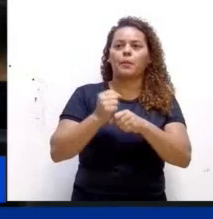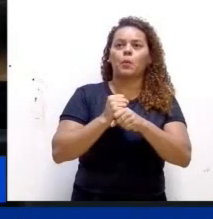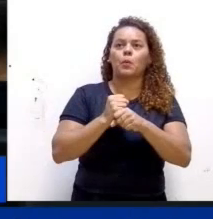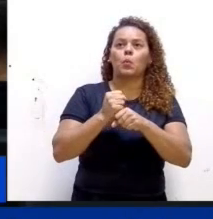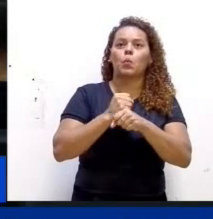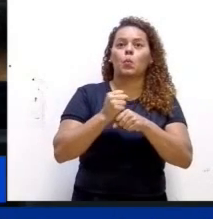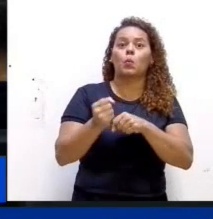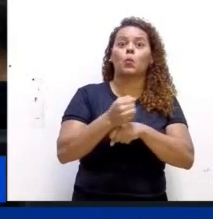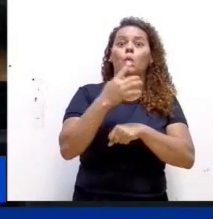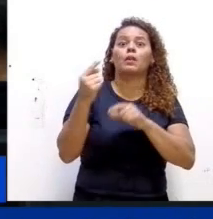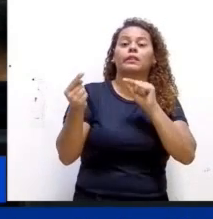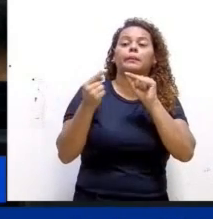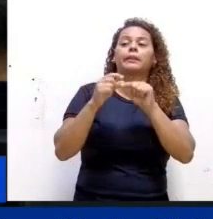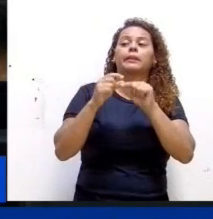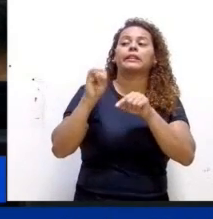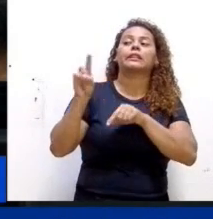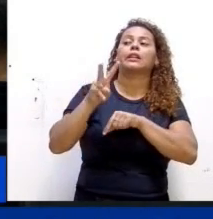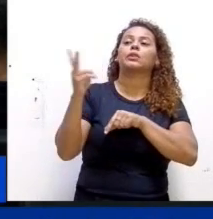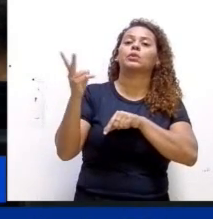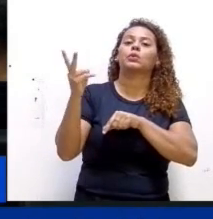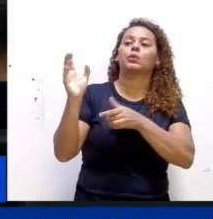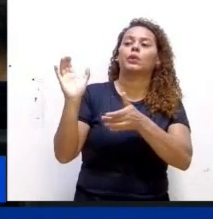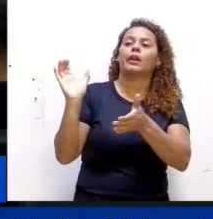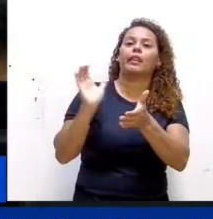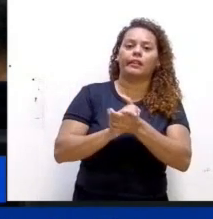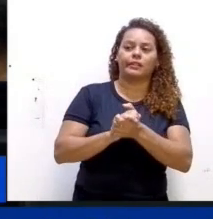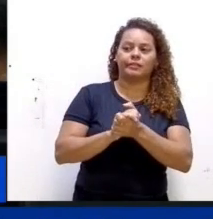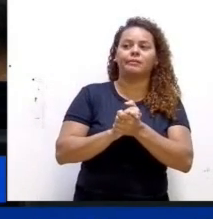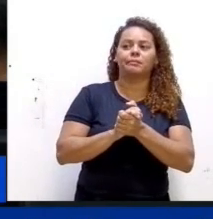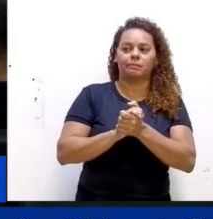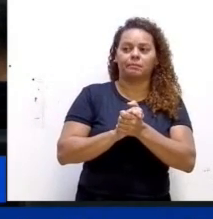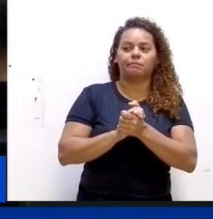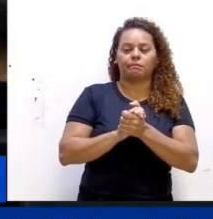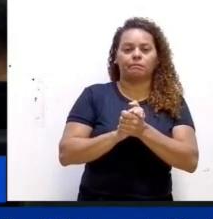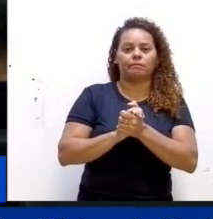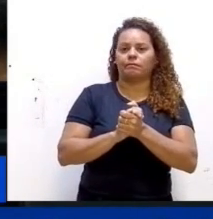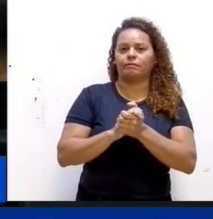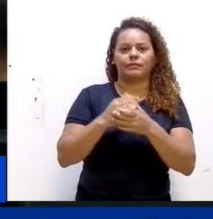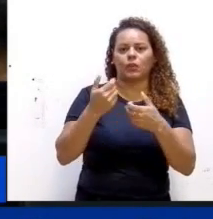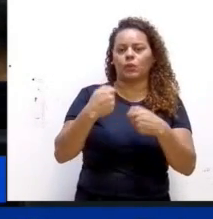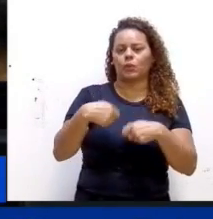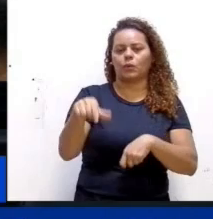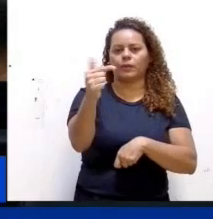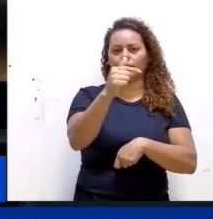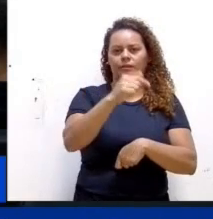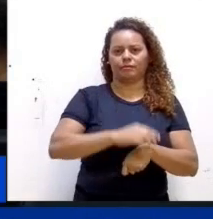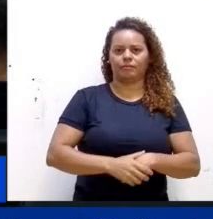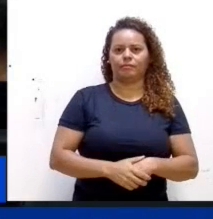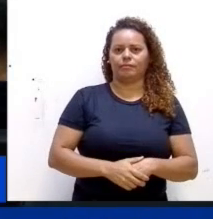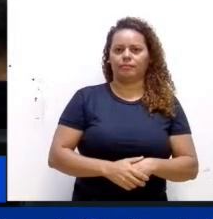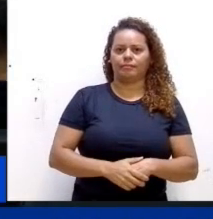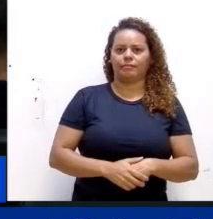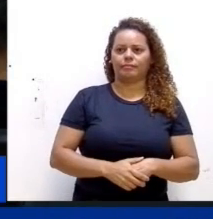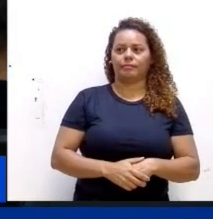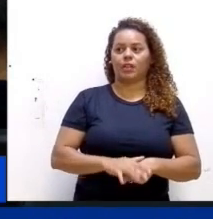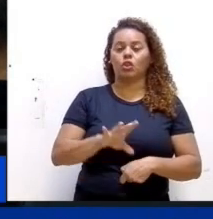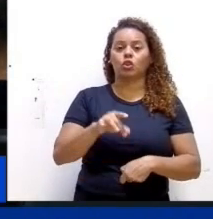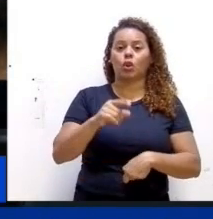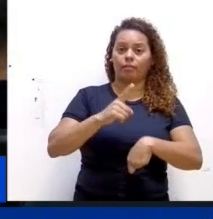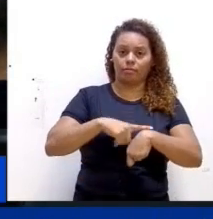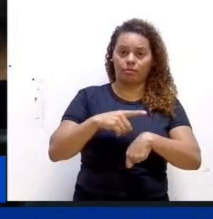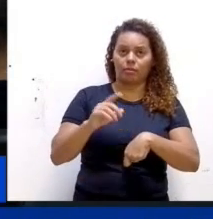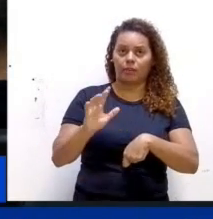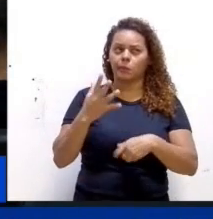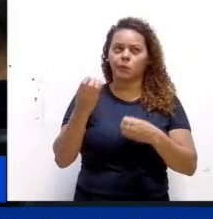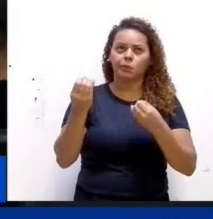uma instituição familiar fundada na união estável. Não é só a questão do